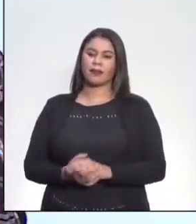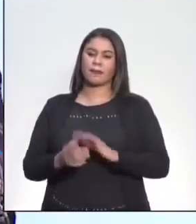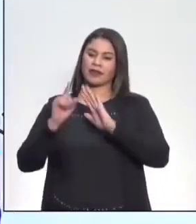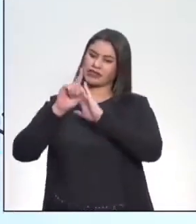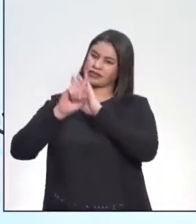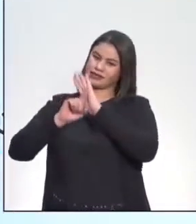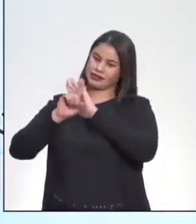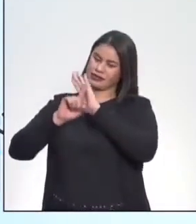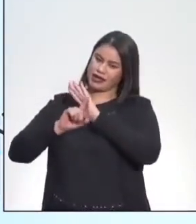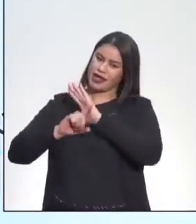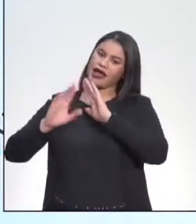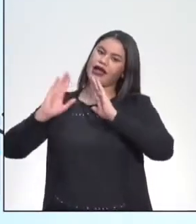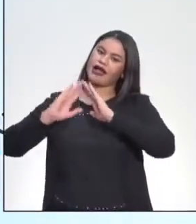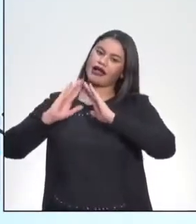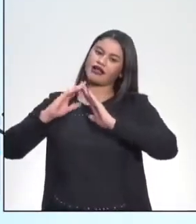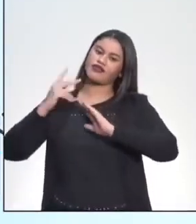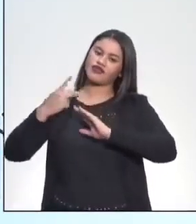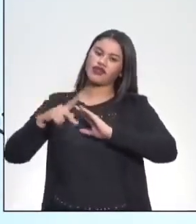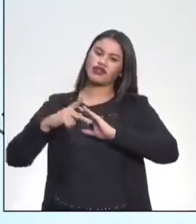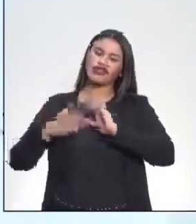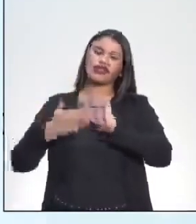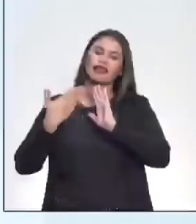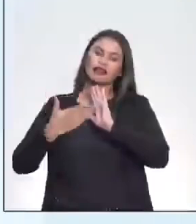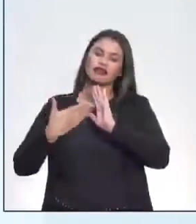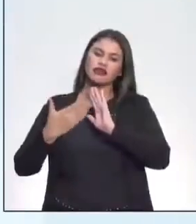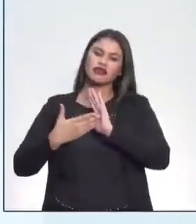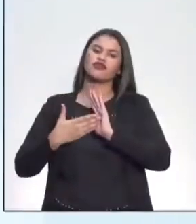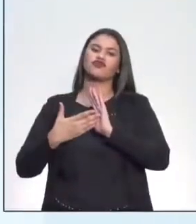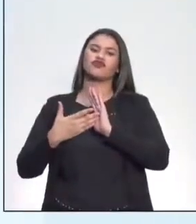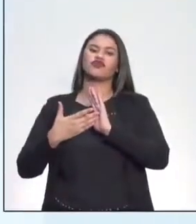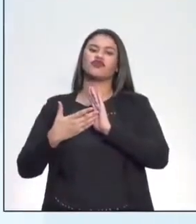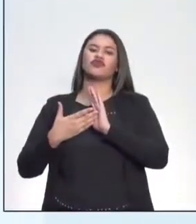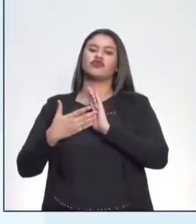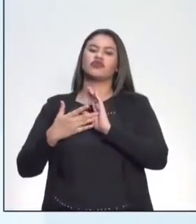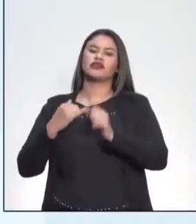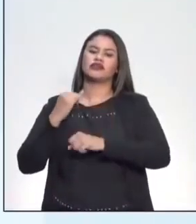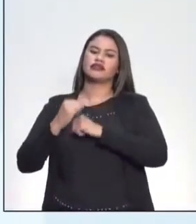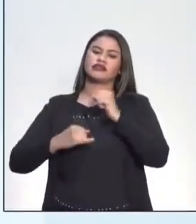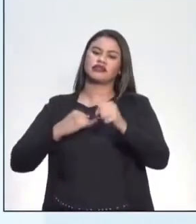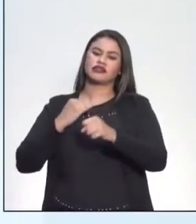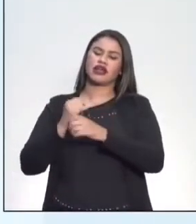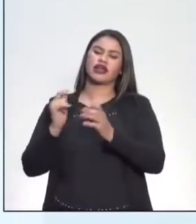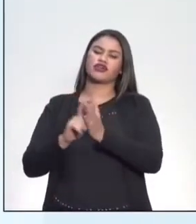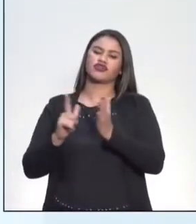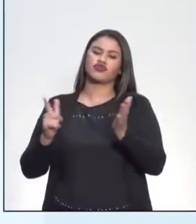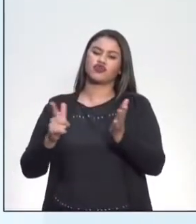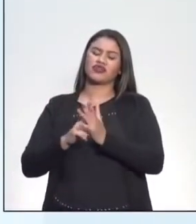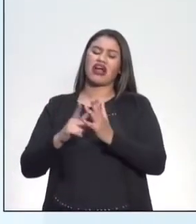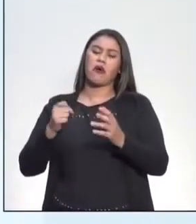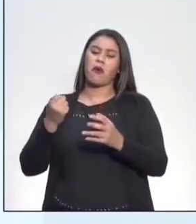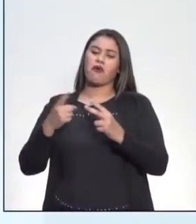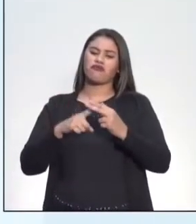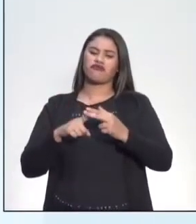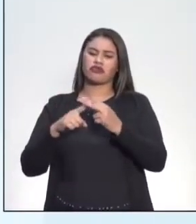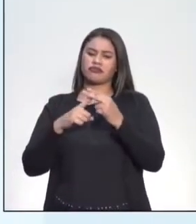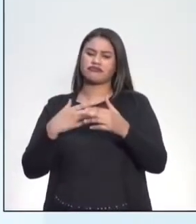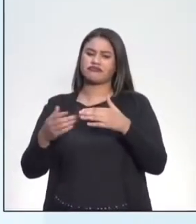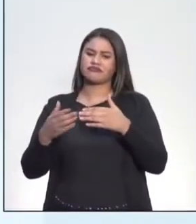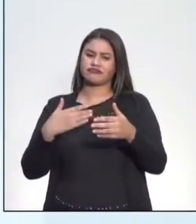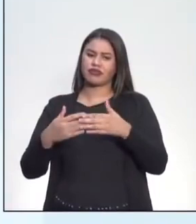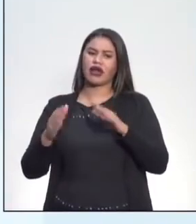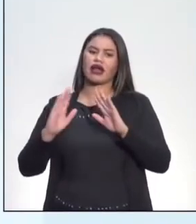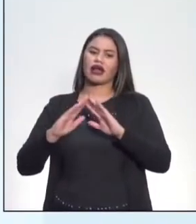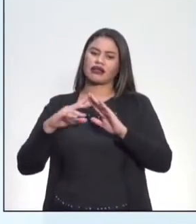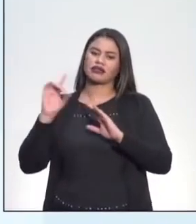de vocês, em livros, revistas, jornais, na internet, ou em qualquer outra ferramenta disponível na casa